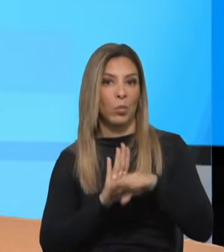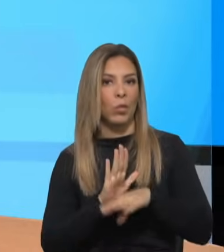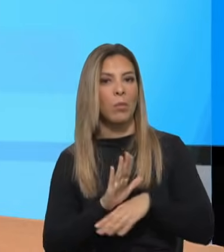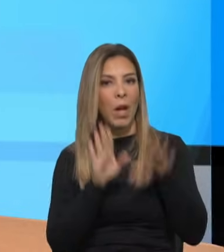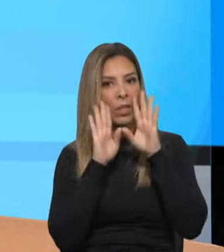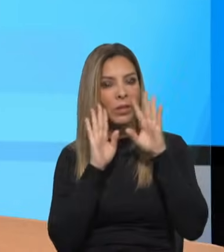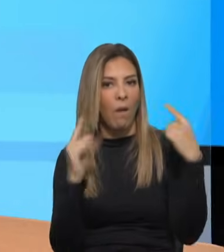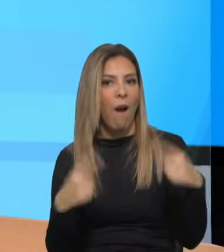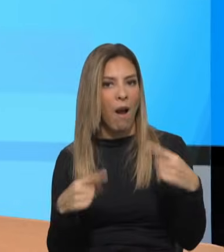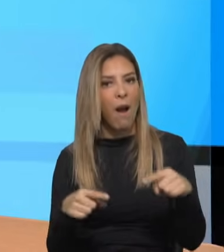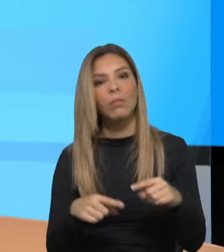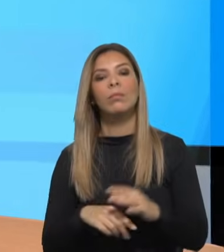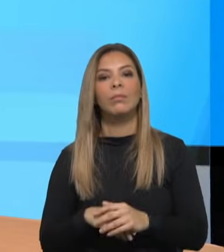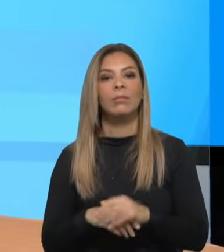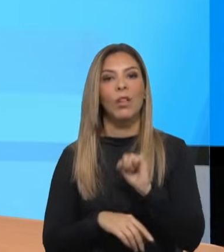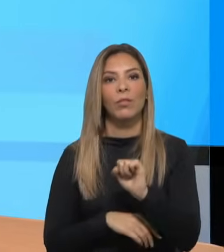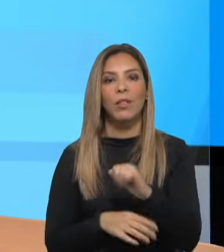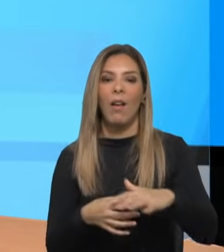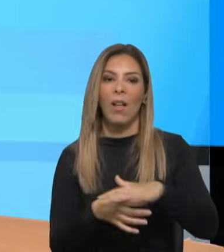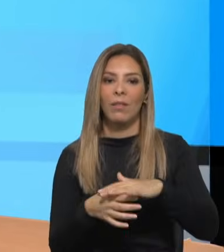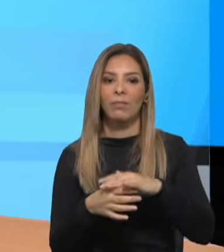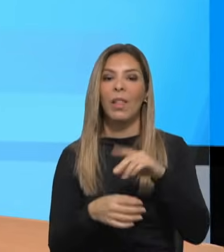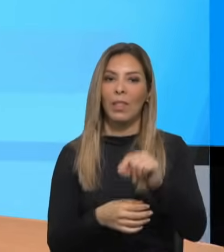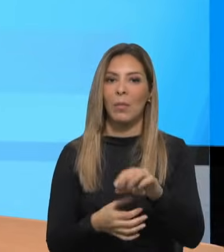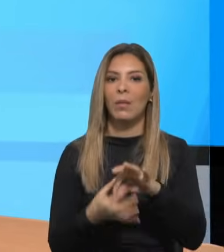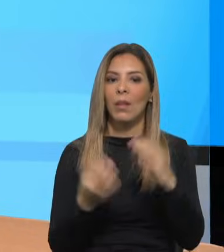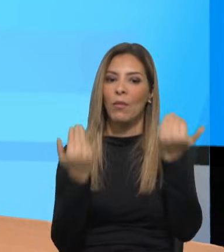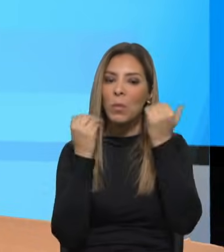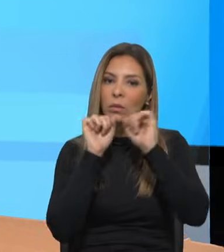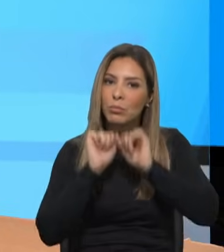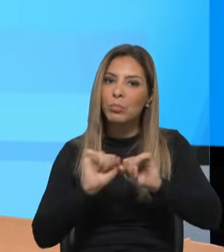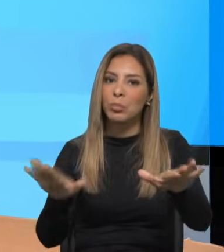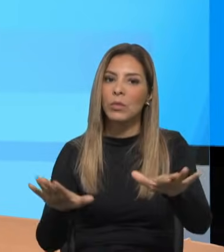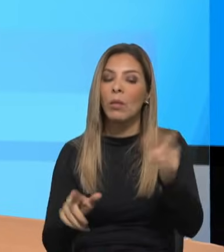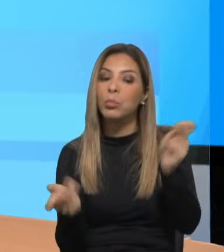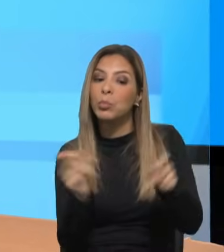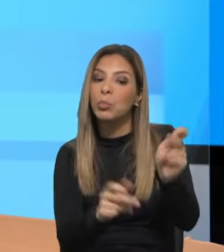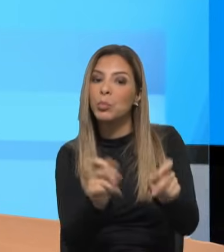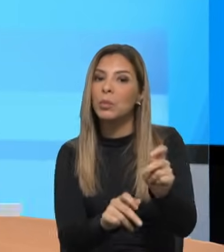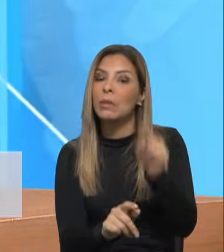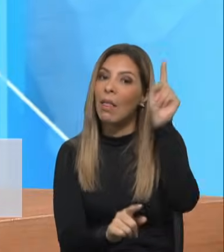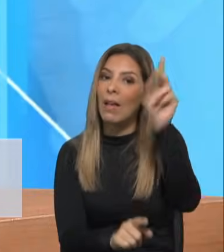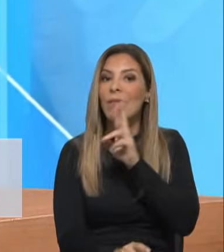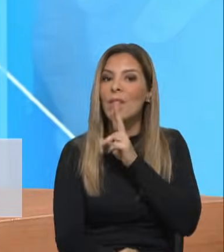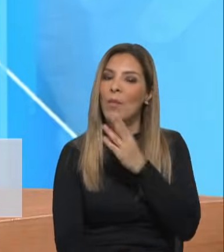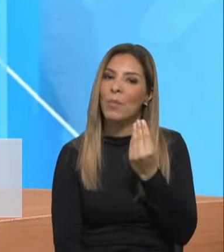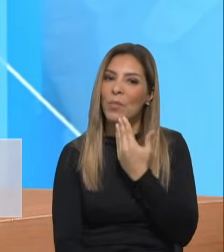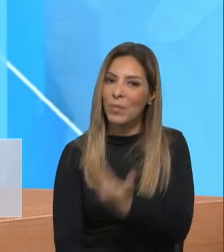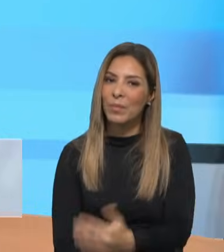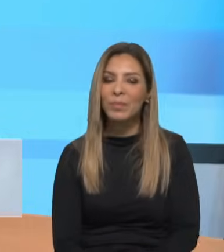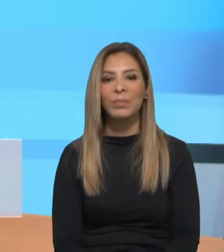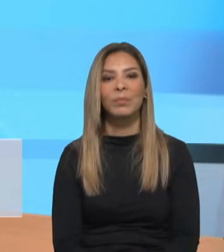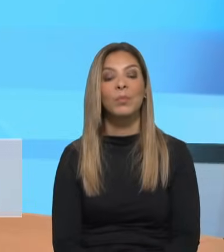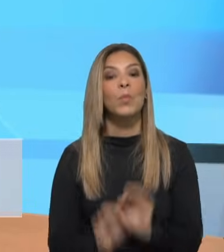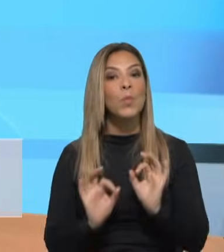atentos e daremos a informação devida também do que acontecer então em Fátima. Muito obrigado. Muito obrigada. É